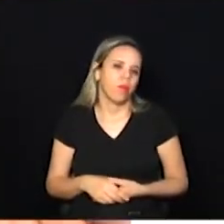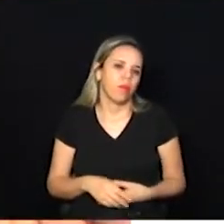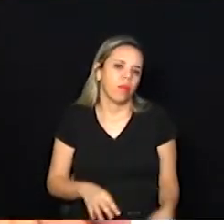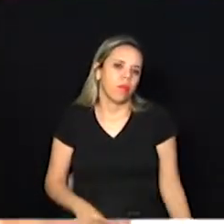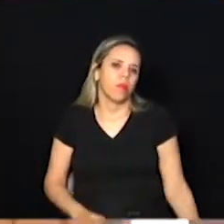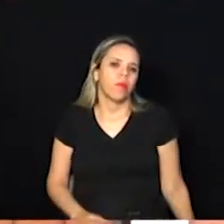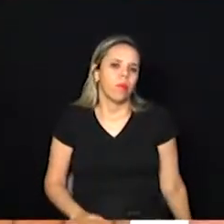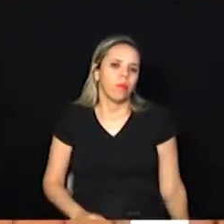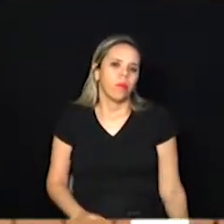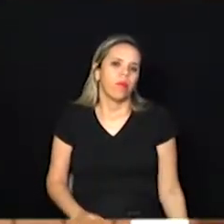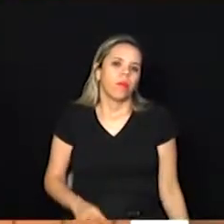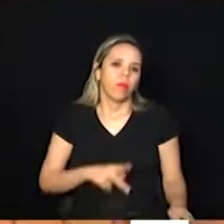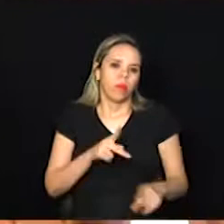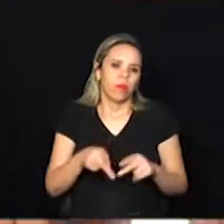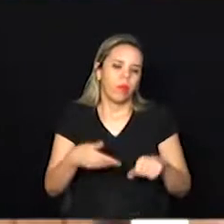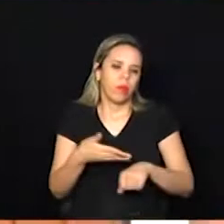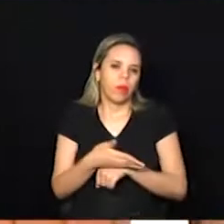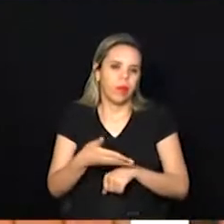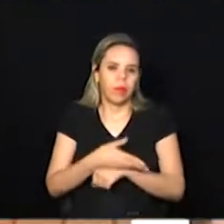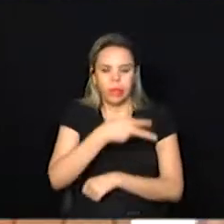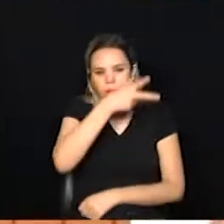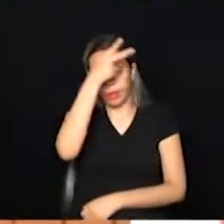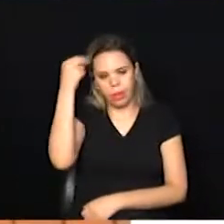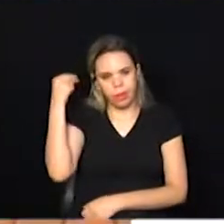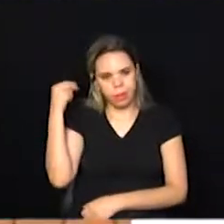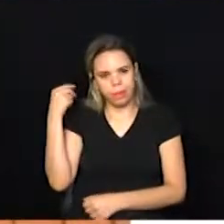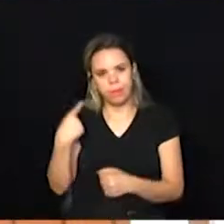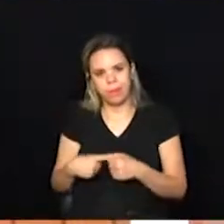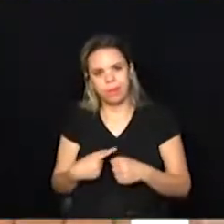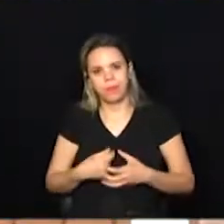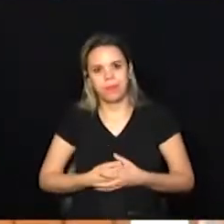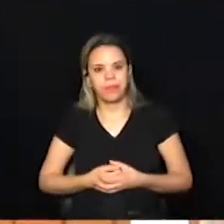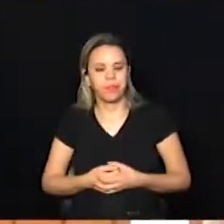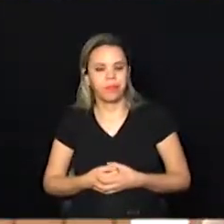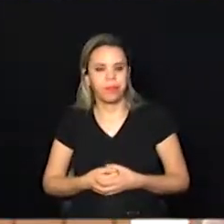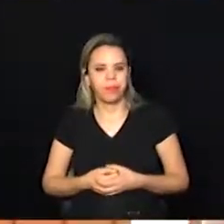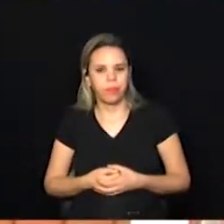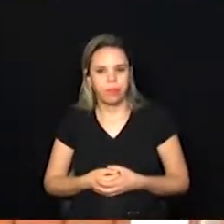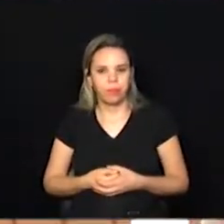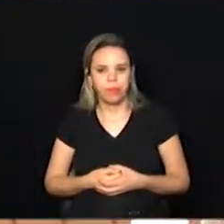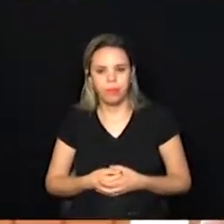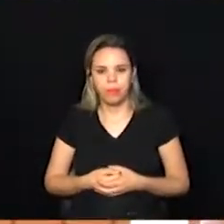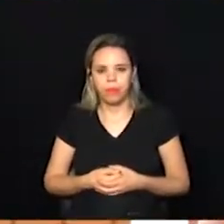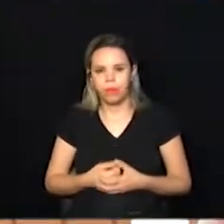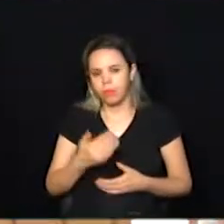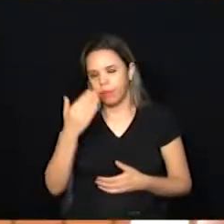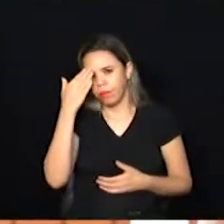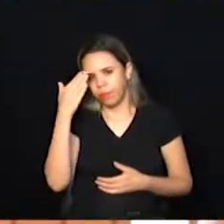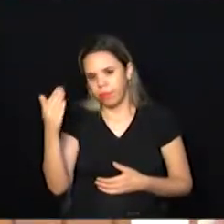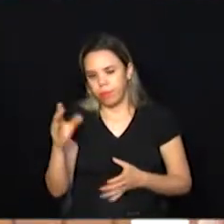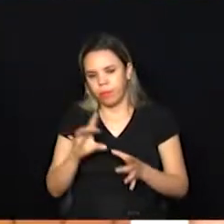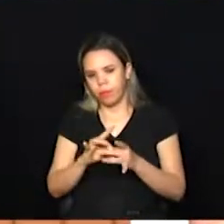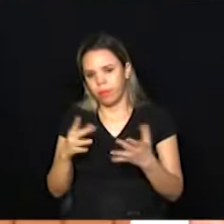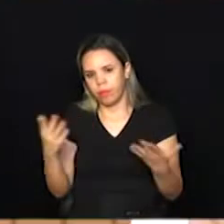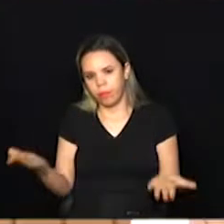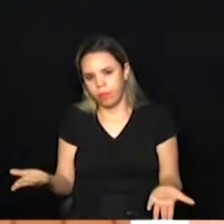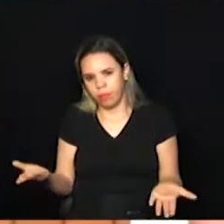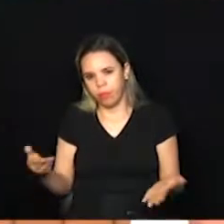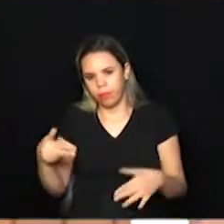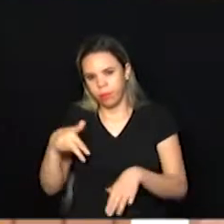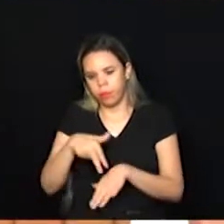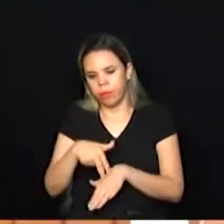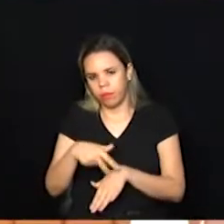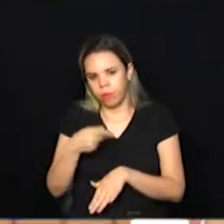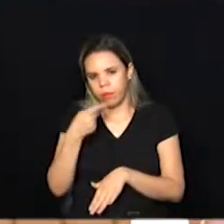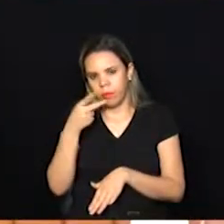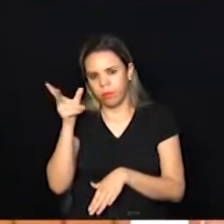os pertencentes ao executivo municipal, mas a gente agradece essa disponibilidade de estar aqui